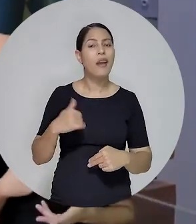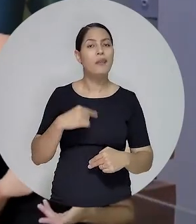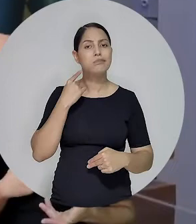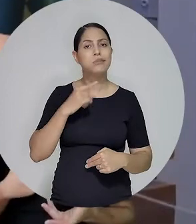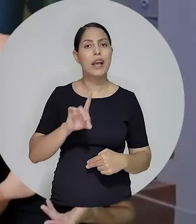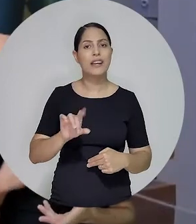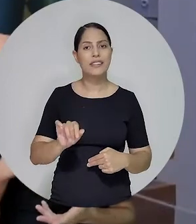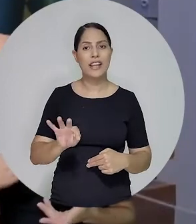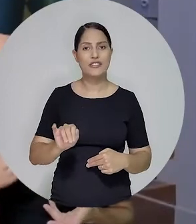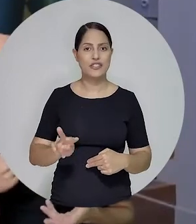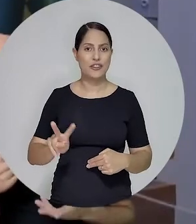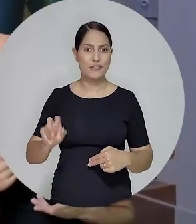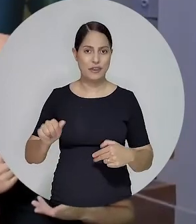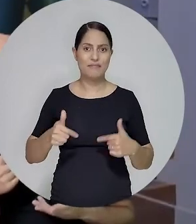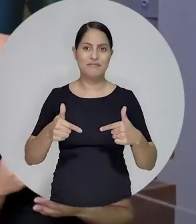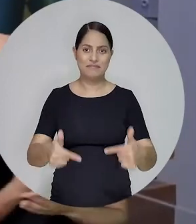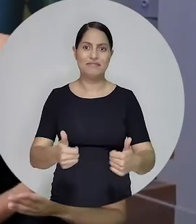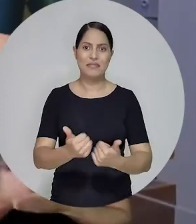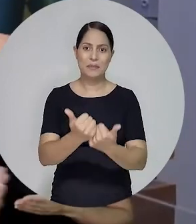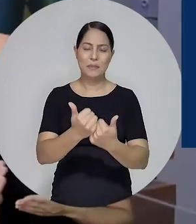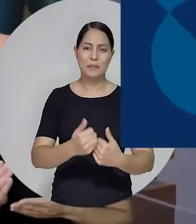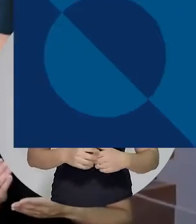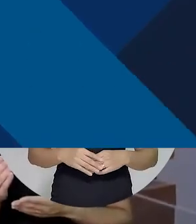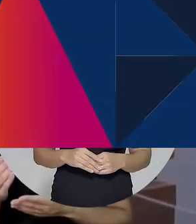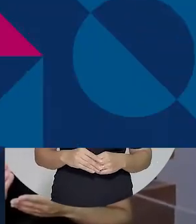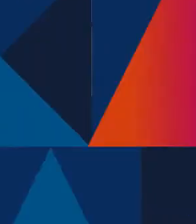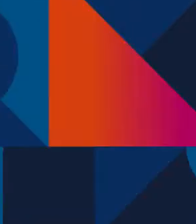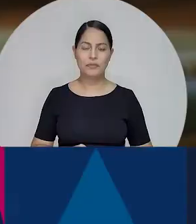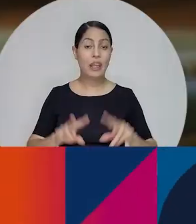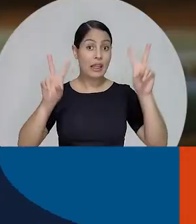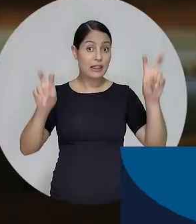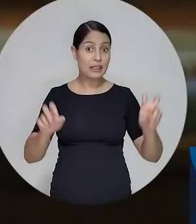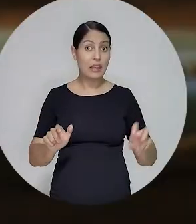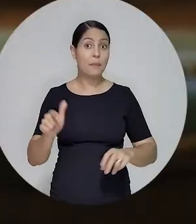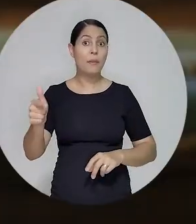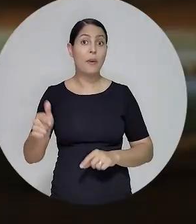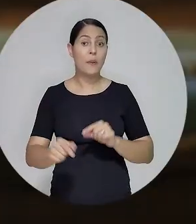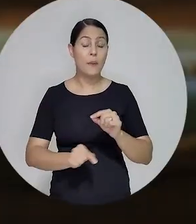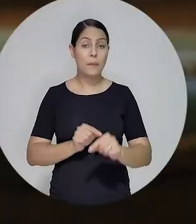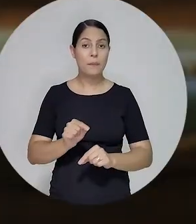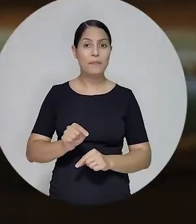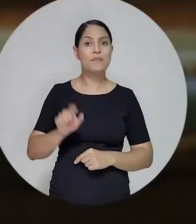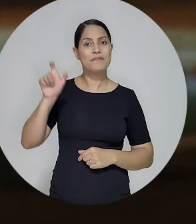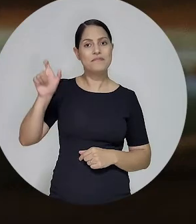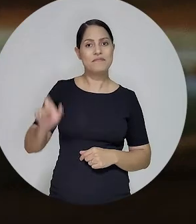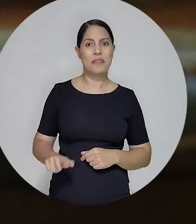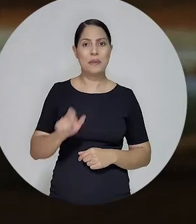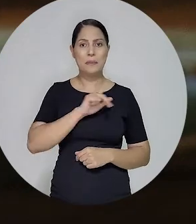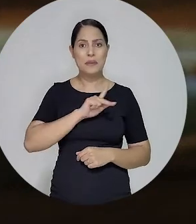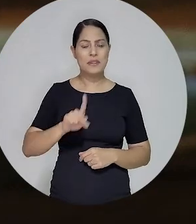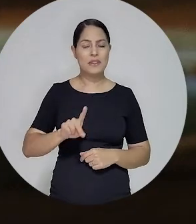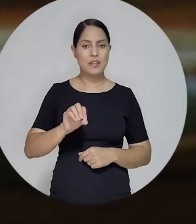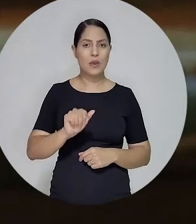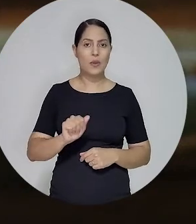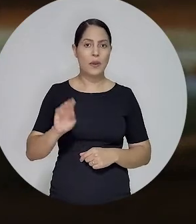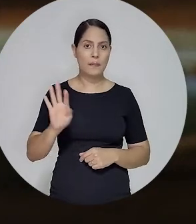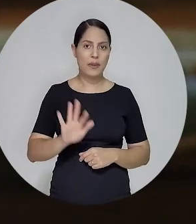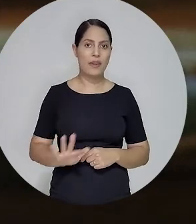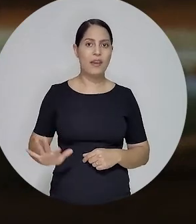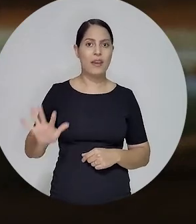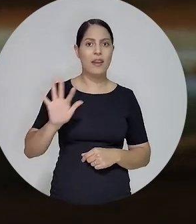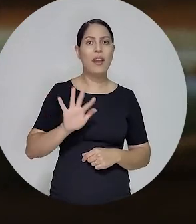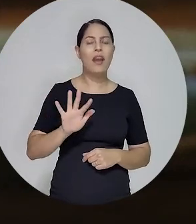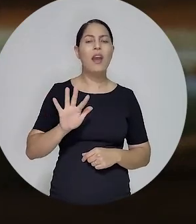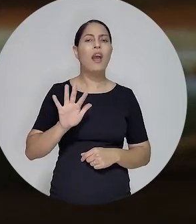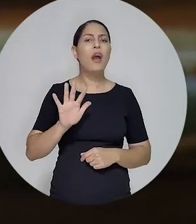E isso ocorre através da advocacia da ativa. Mudando de assunto, o presidente nacional da OAB, Beto